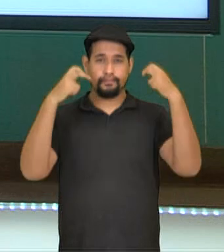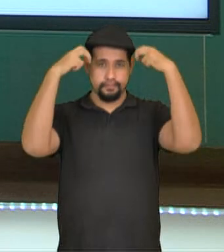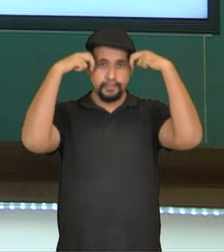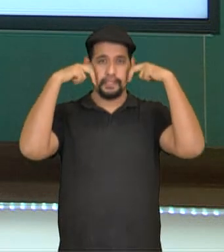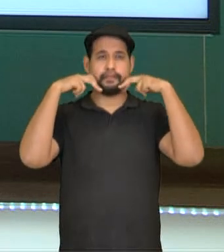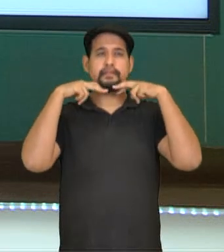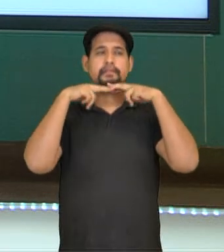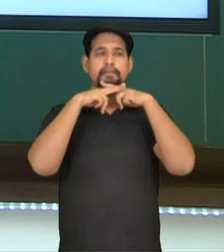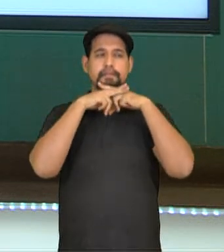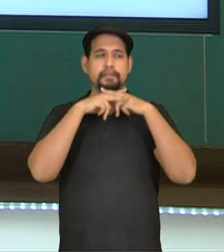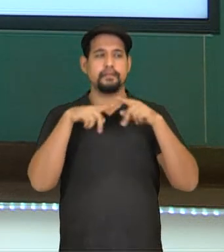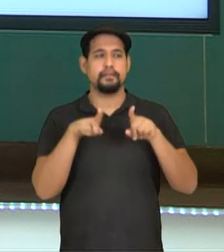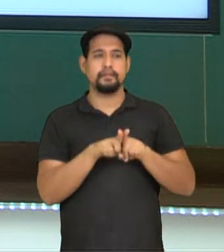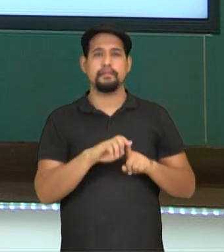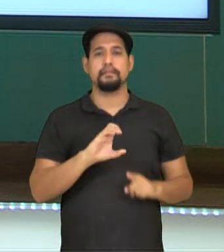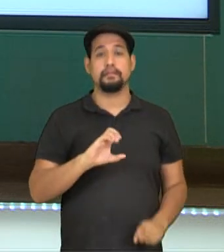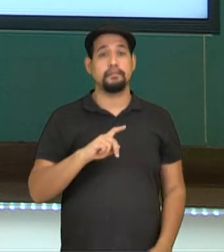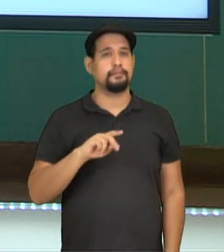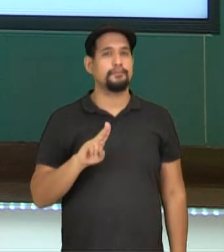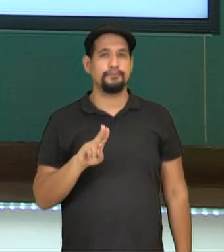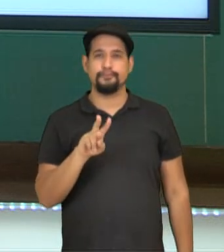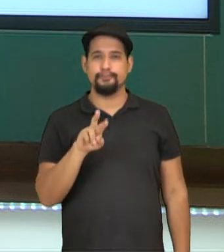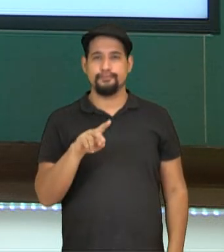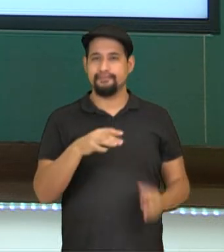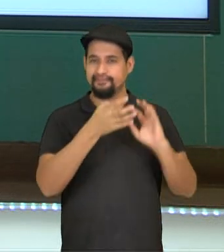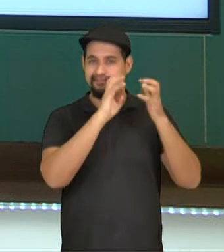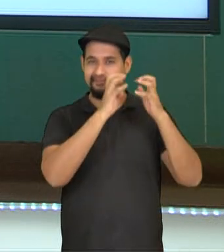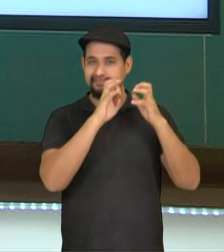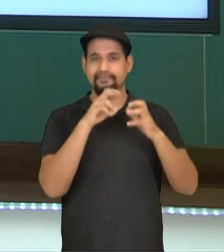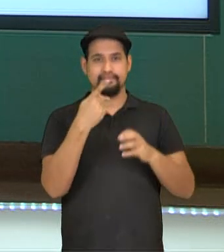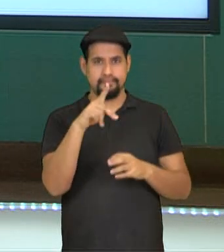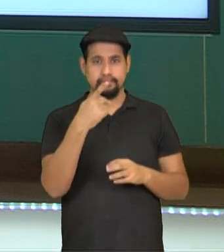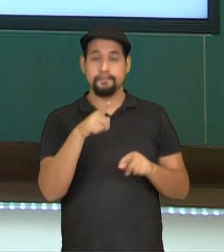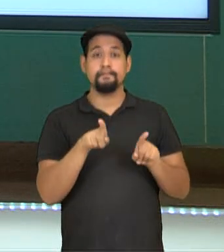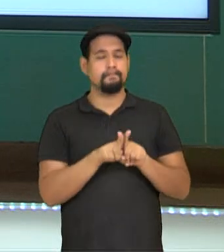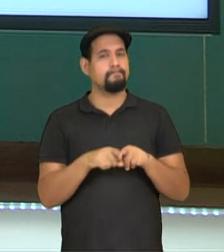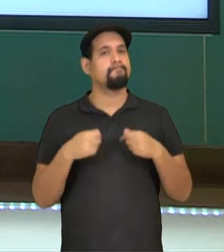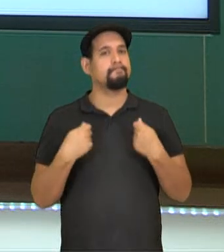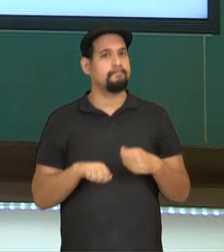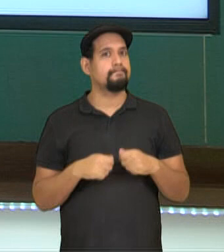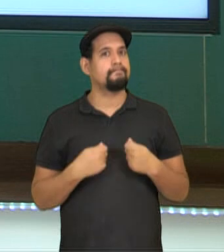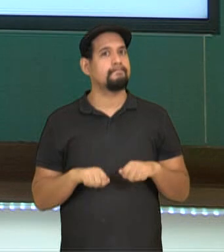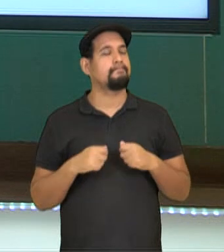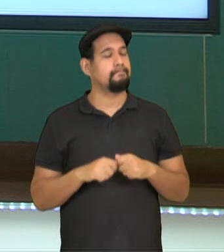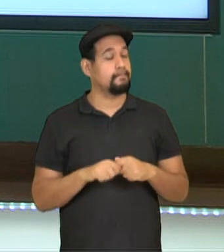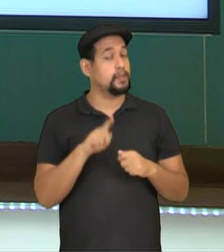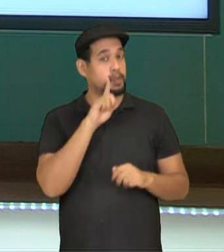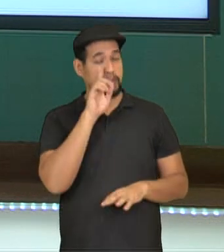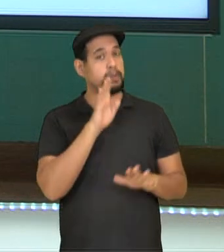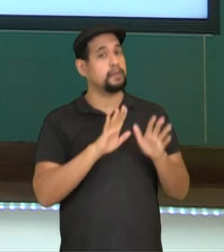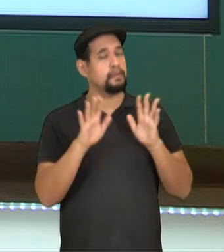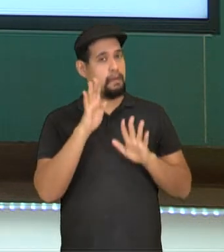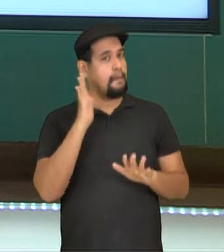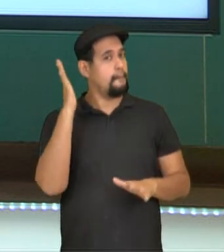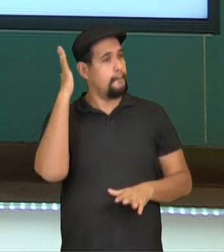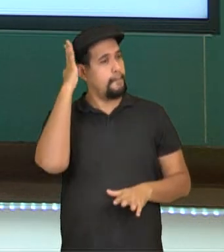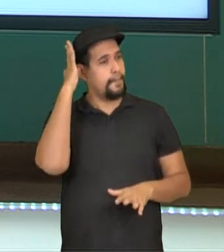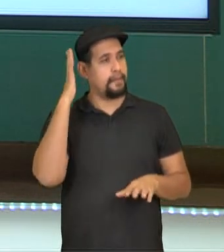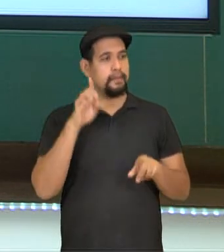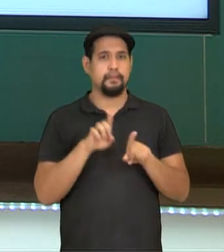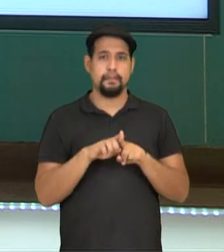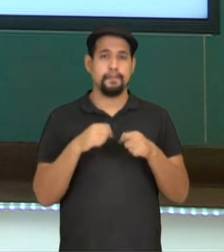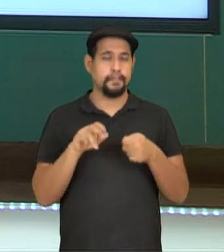né? A CPU do seu computador humano precisa estar protegida. Então você